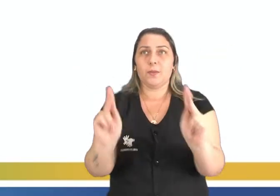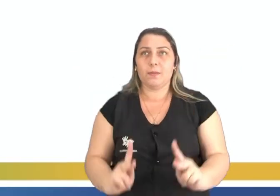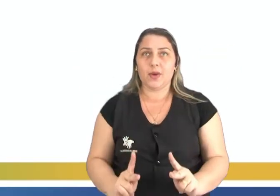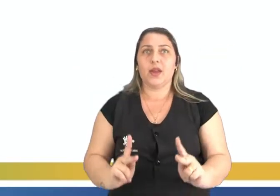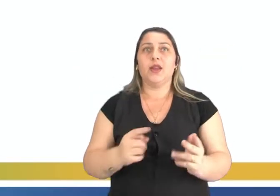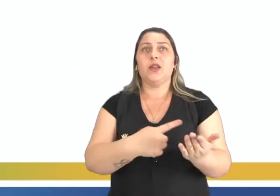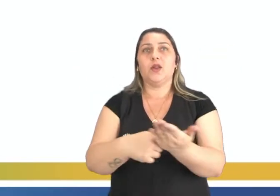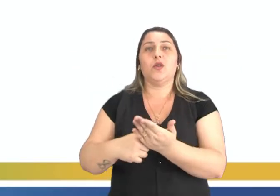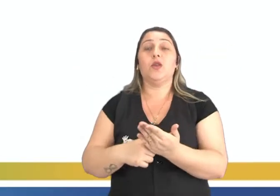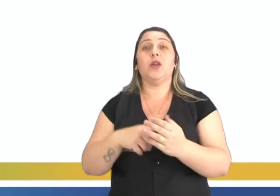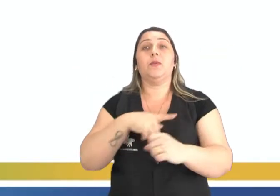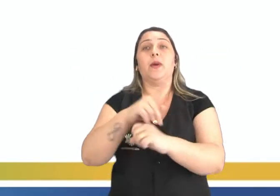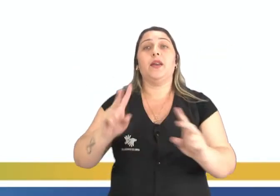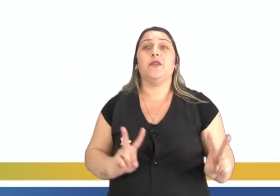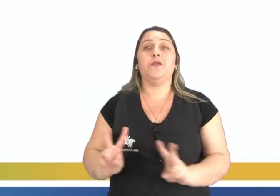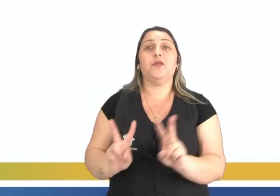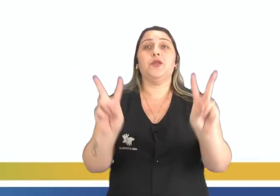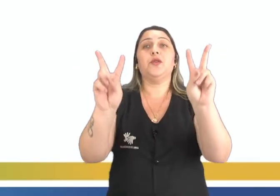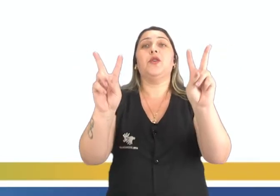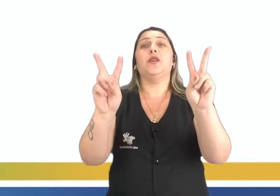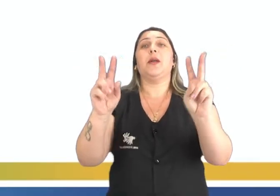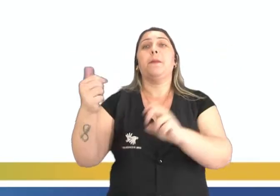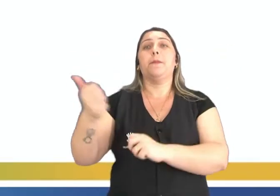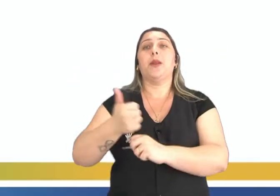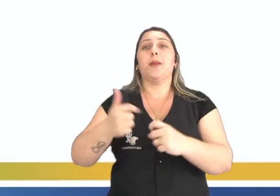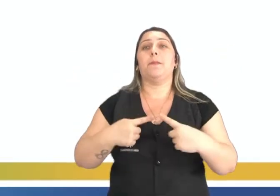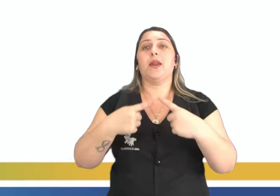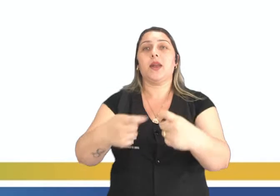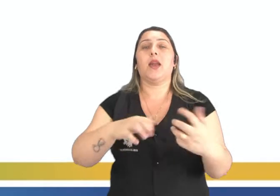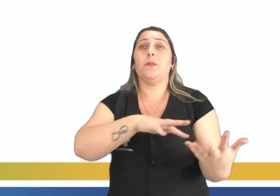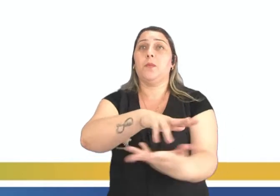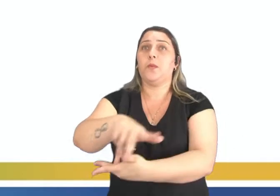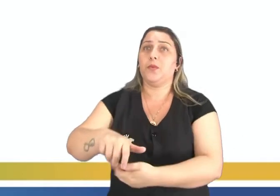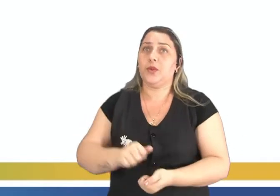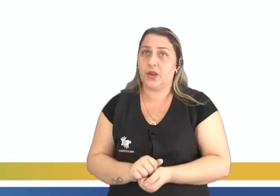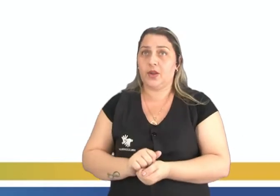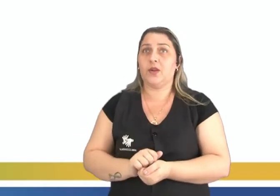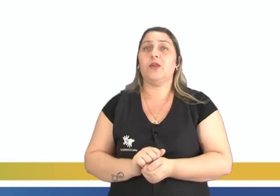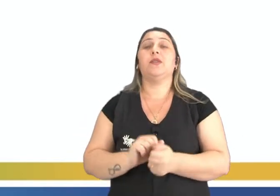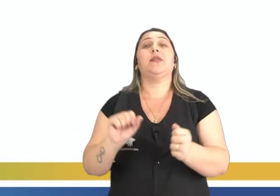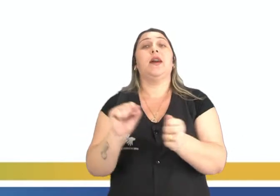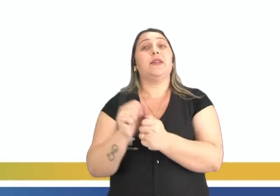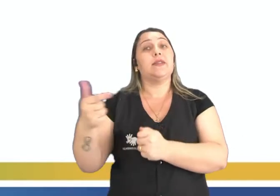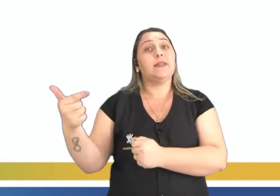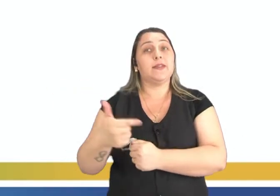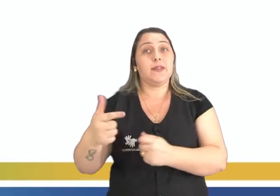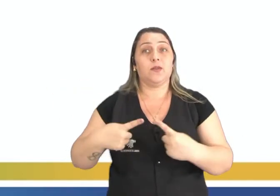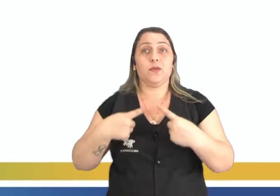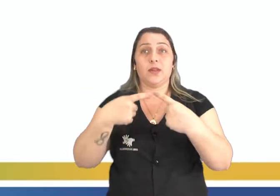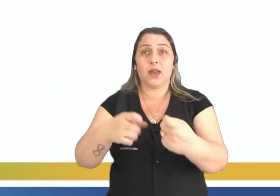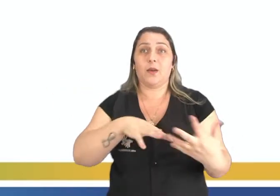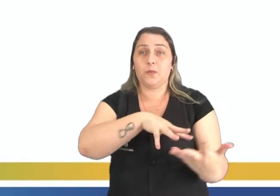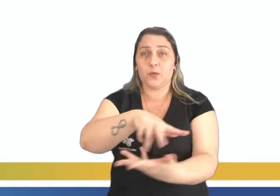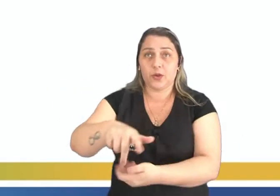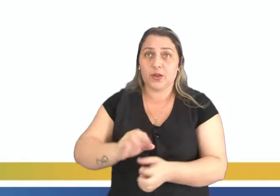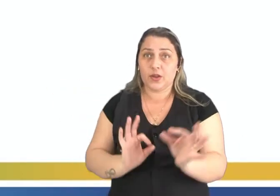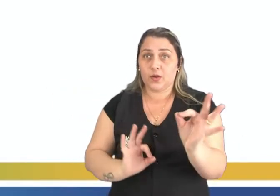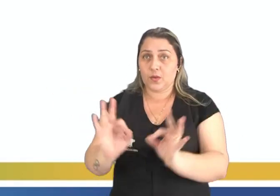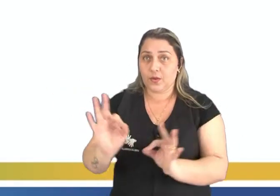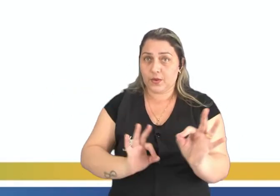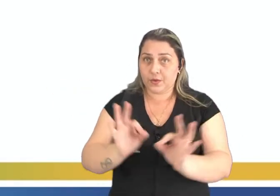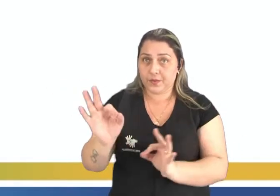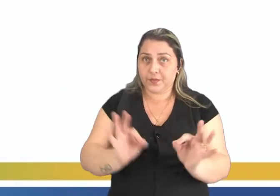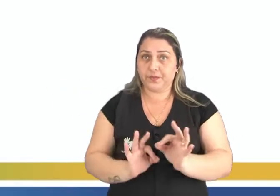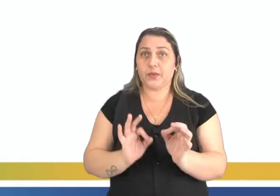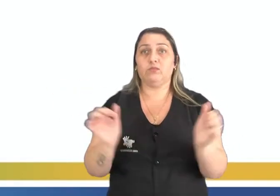pelos países vitoriosos na Primeira Guerra Mundial. Contudo, com a ocorrência da Segunda Guerra Mundial, essa organização foi